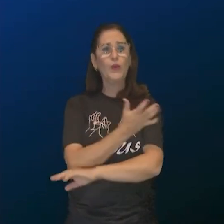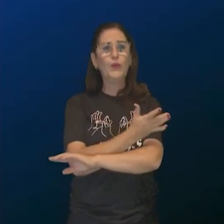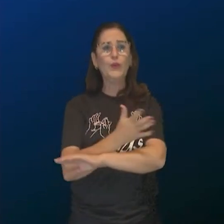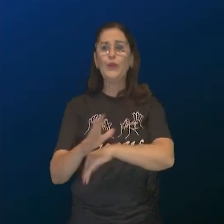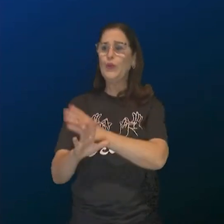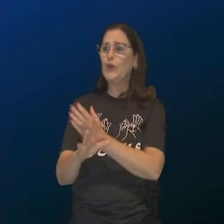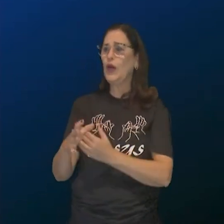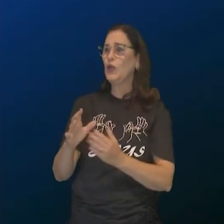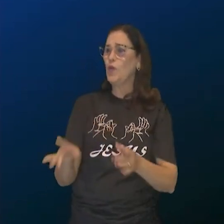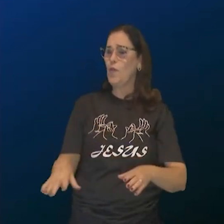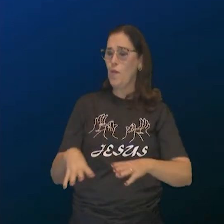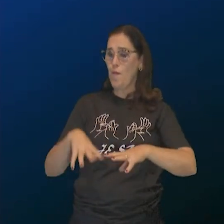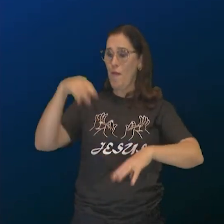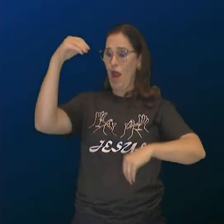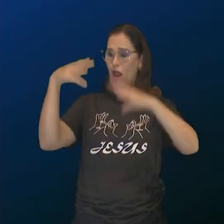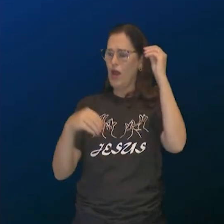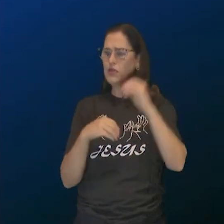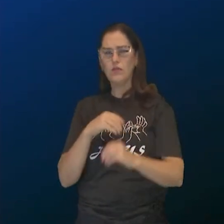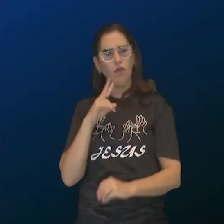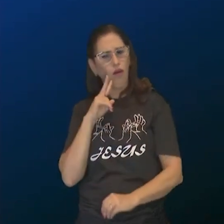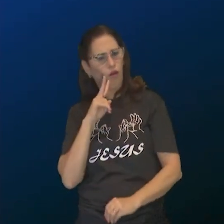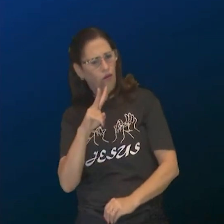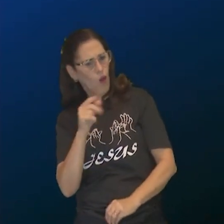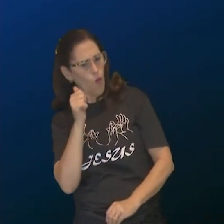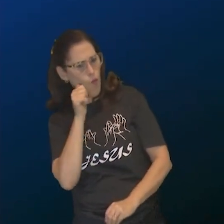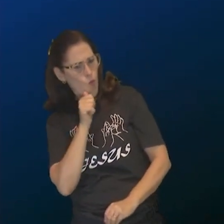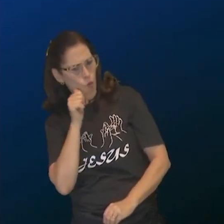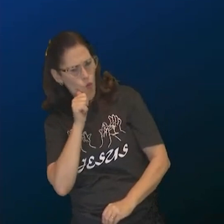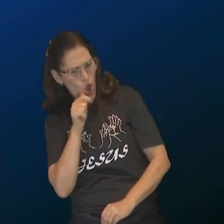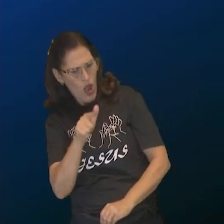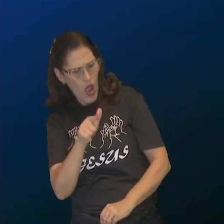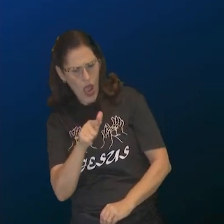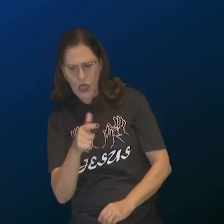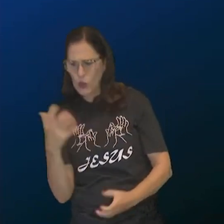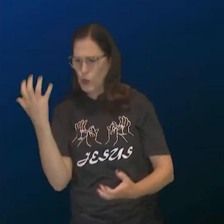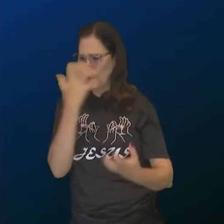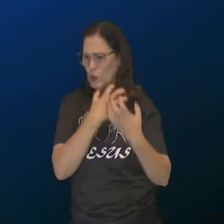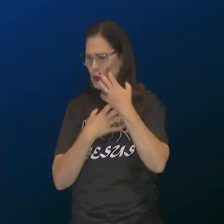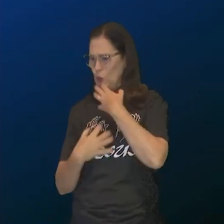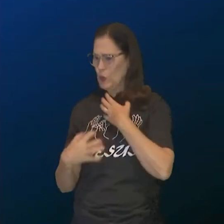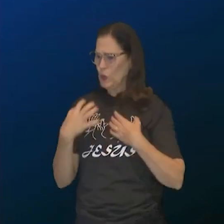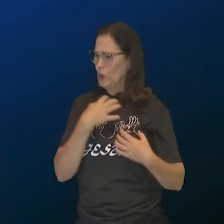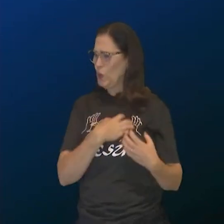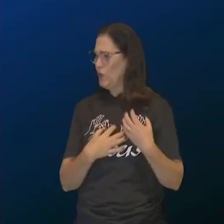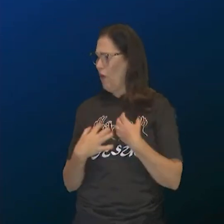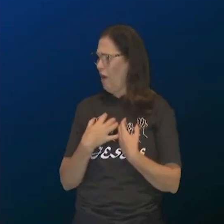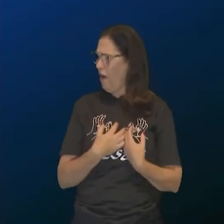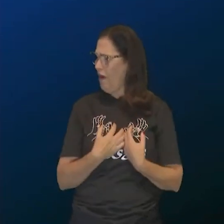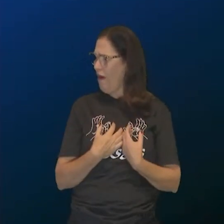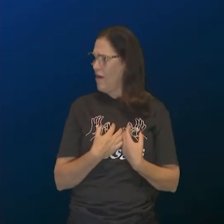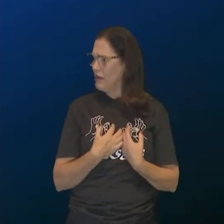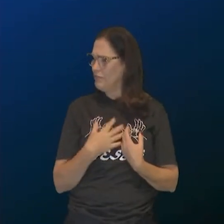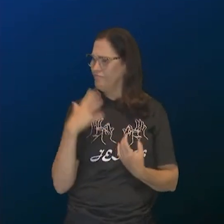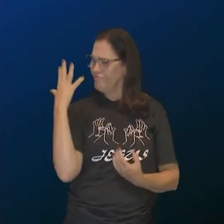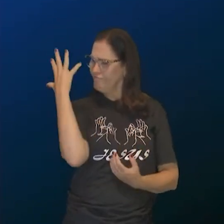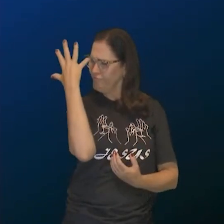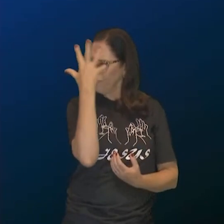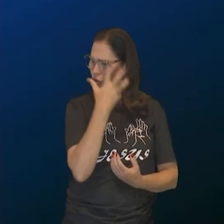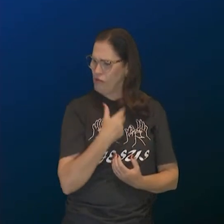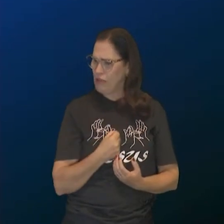casa real. Daí viu uma mulher que estava tomando banho. Era ela muito